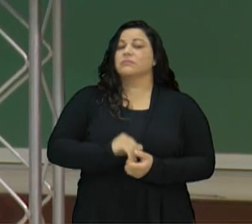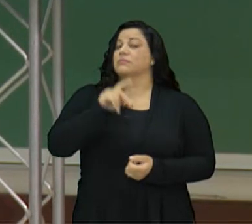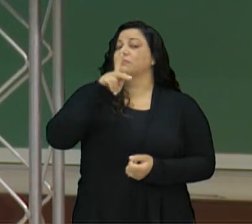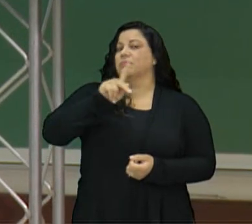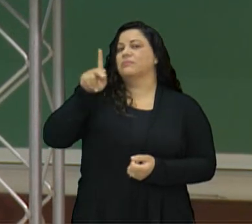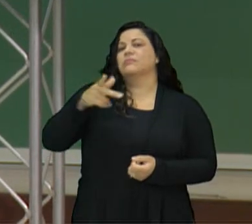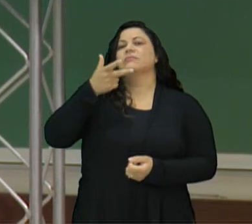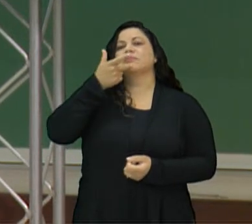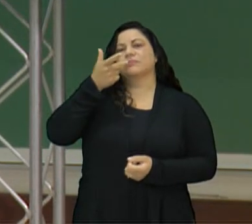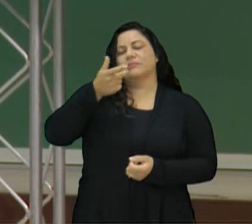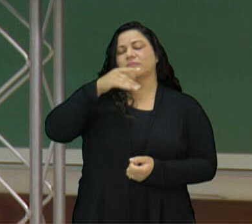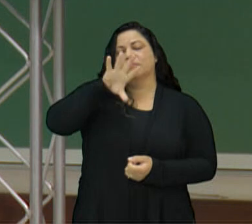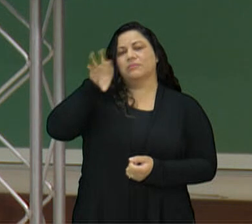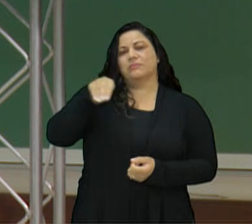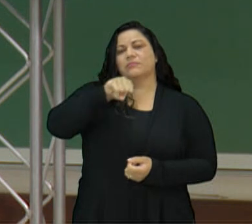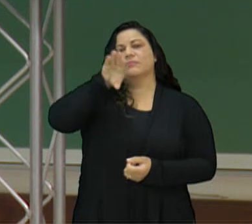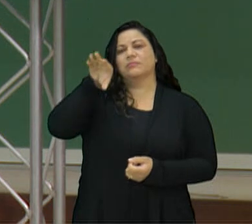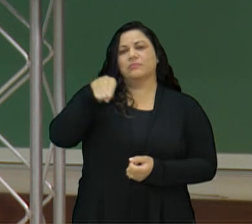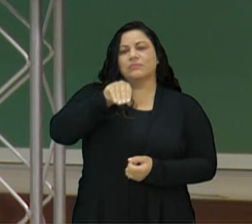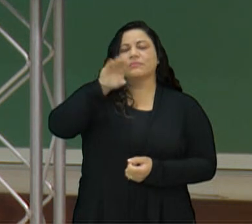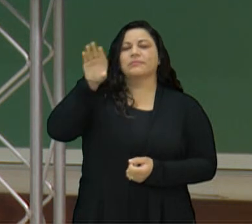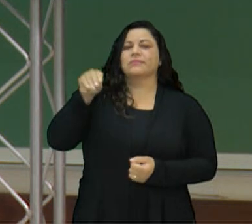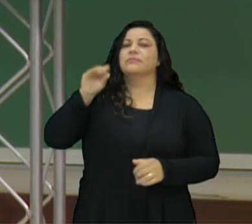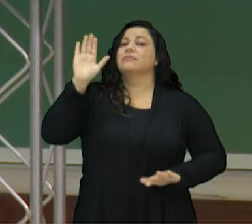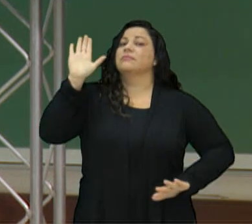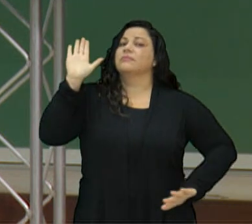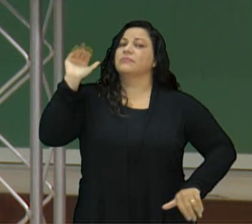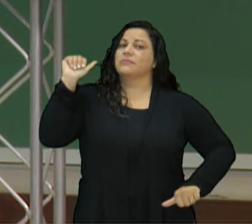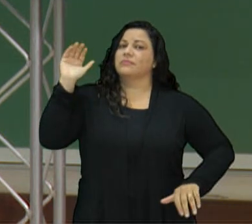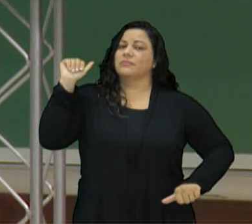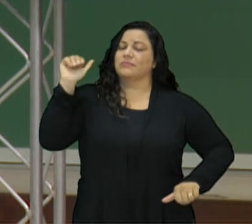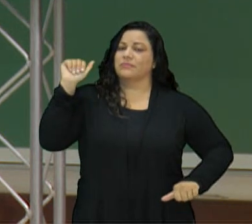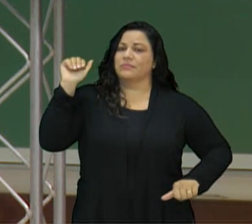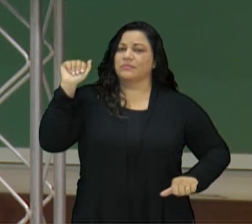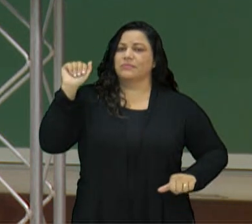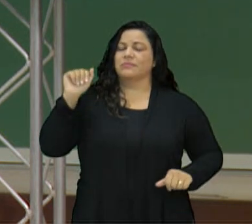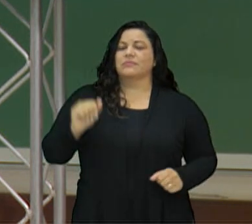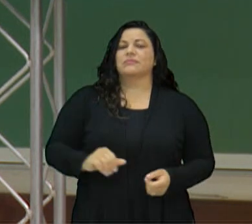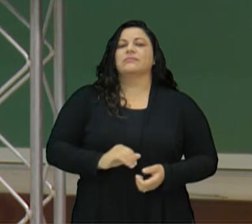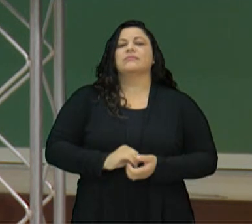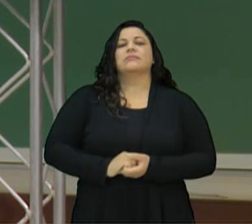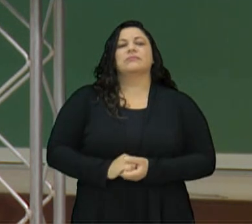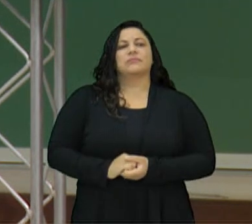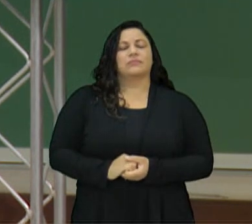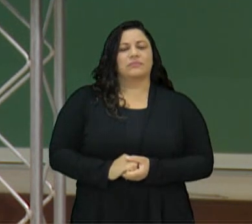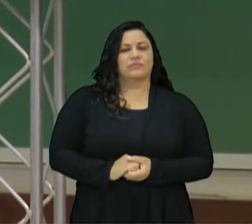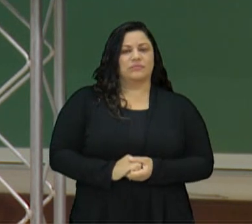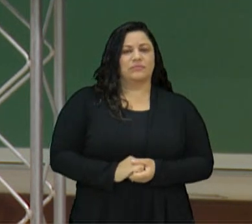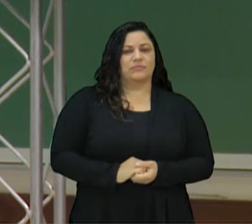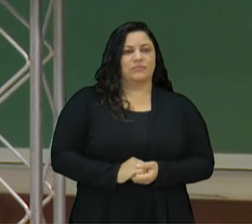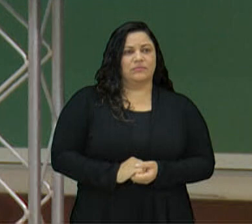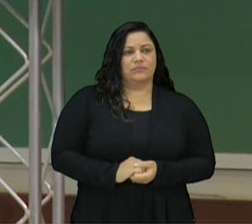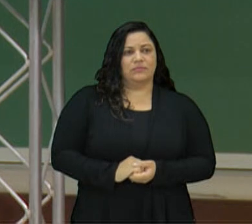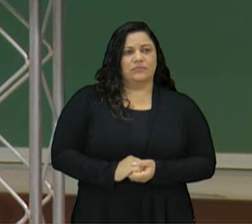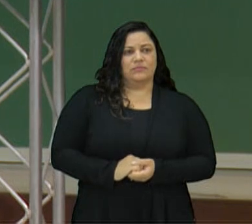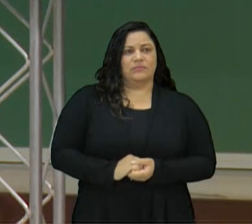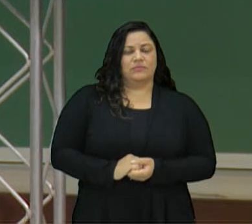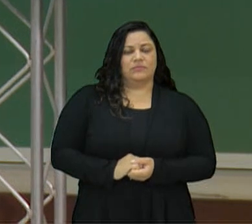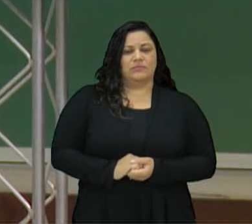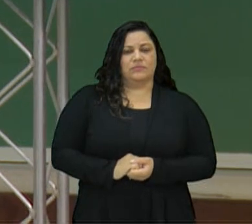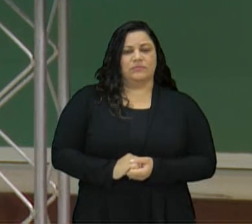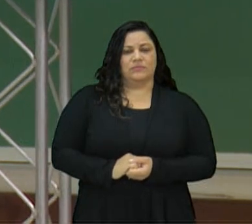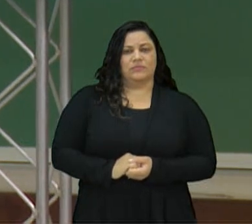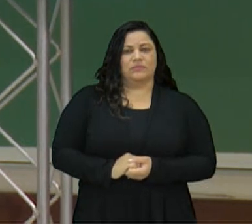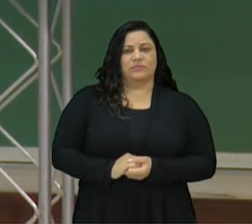comprar y vender en presente y algunas expresiones relacionadas a este tema, ¿listo?